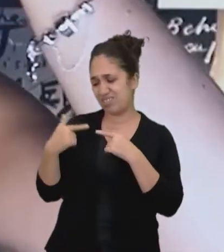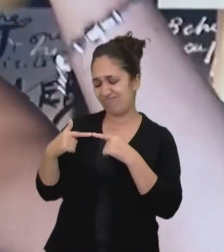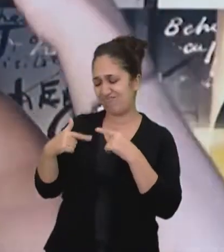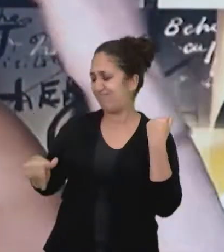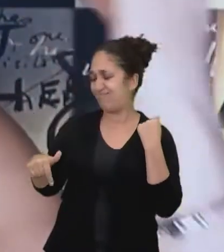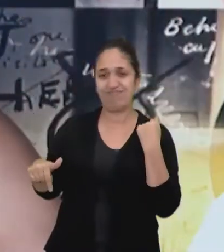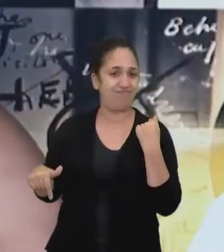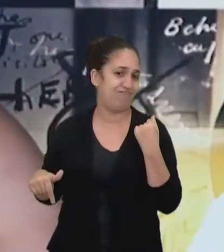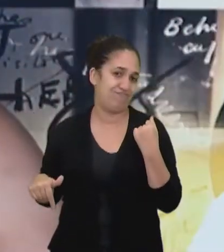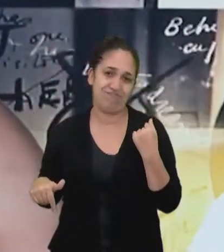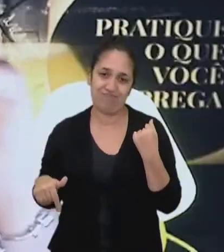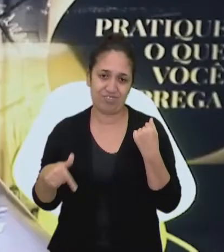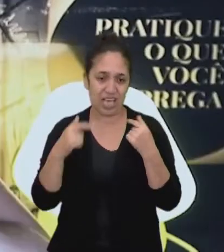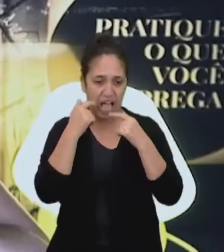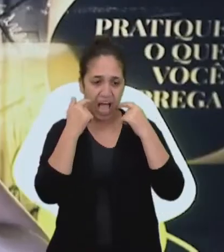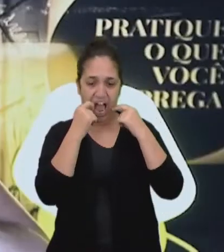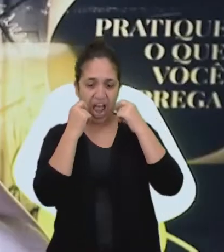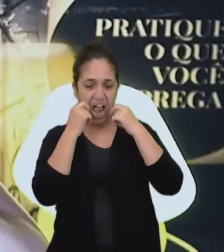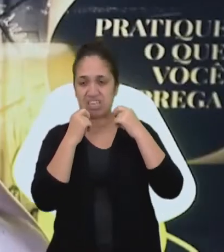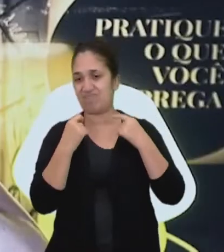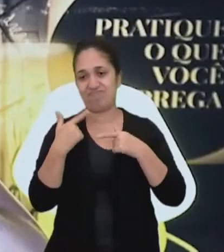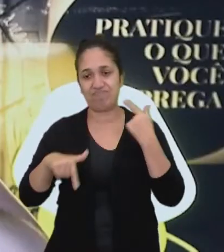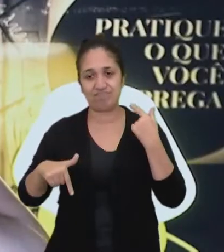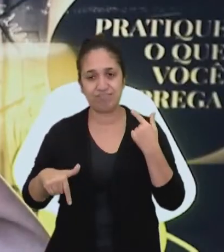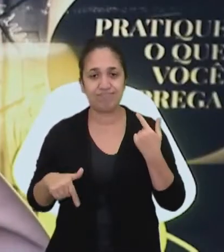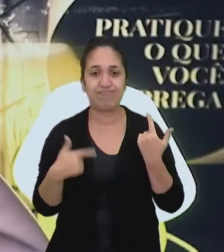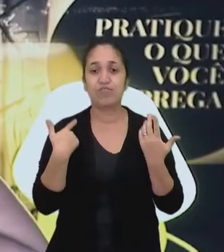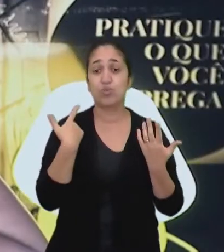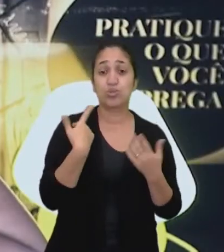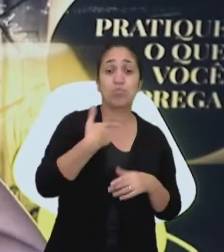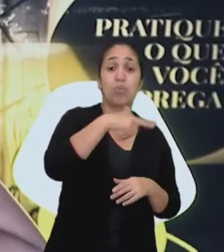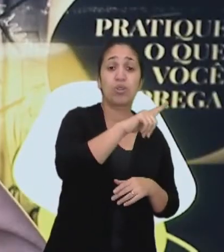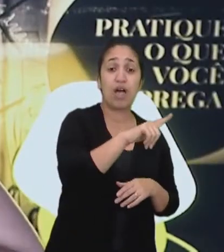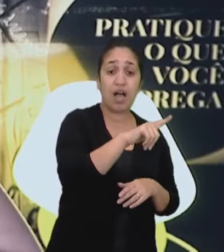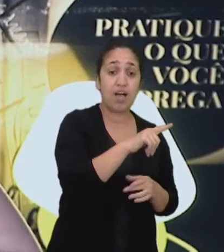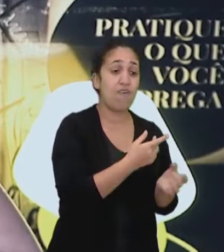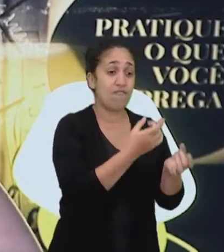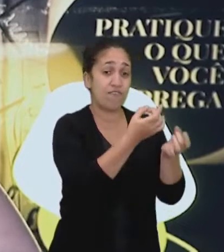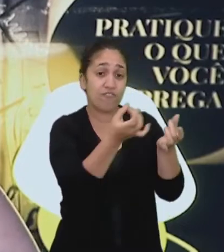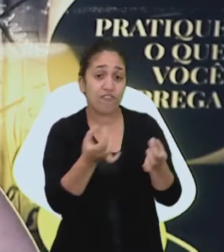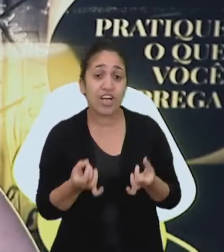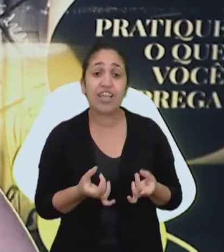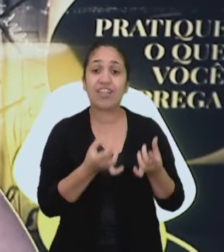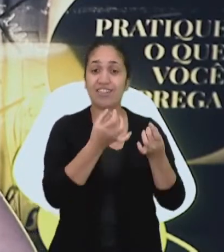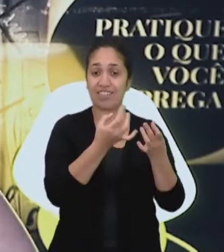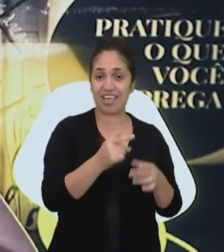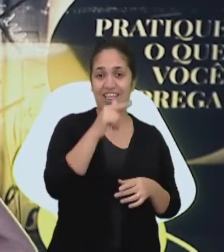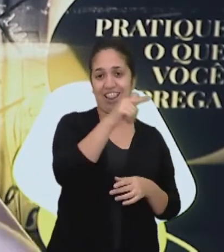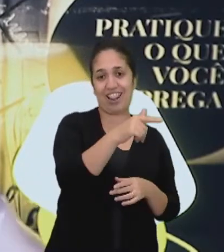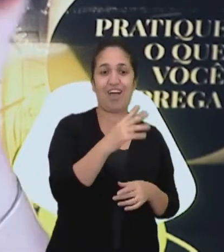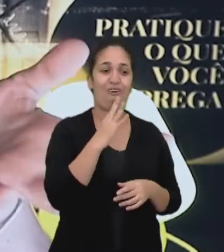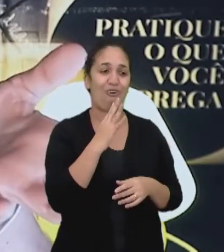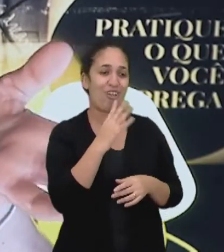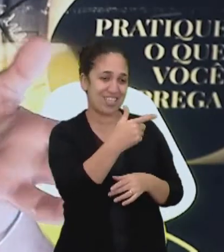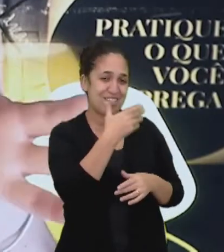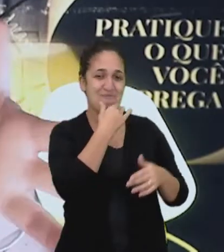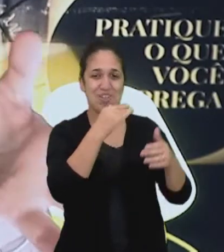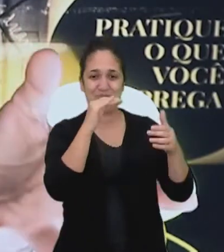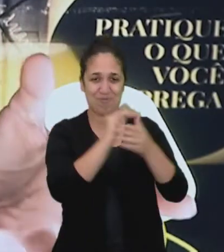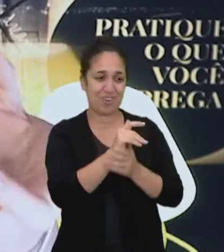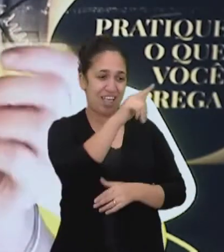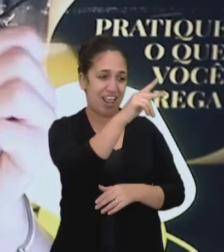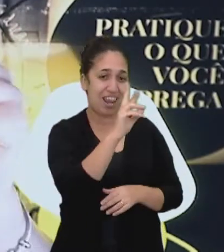dentro do consultório mexendo em boca. E aí eu fui trabalhar no comércio de varejo, porque eu conheci o meu excelentíssimo marido, ele tinha